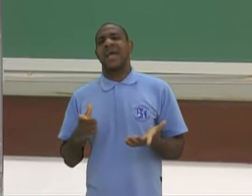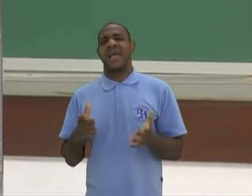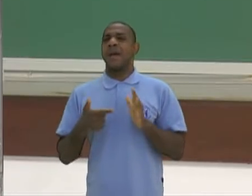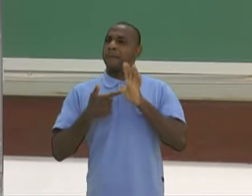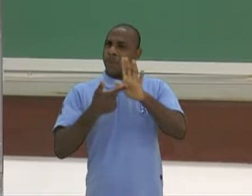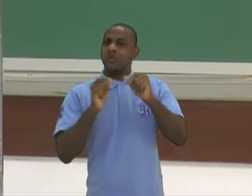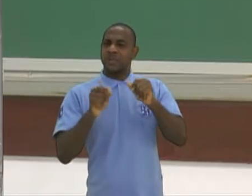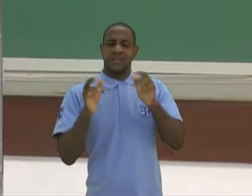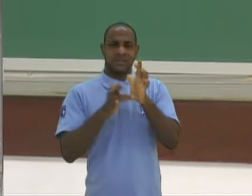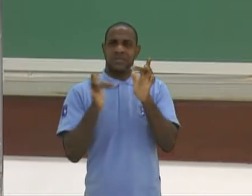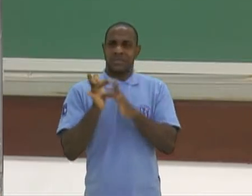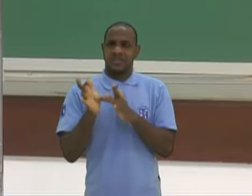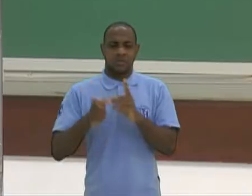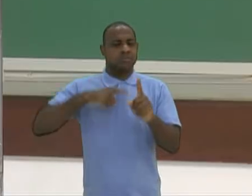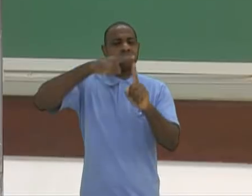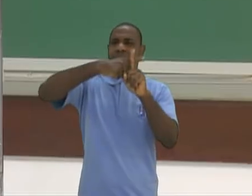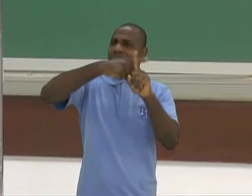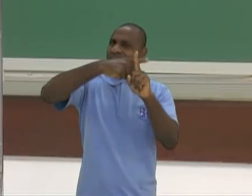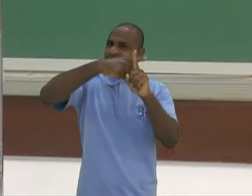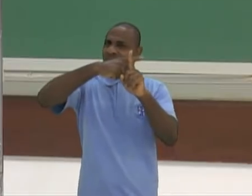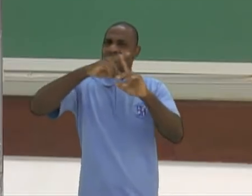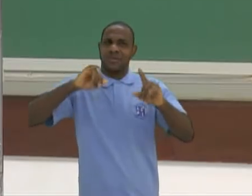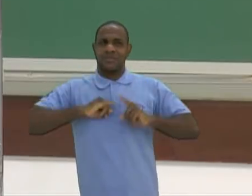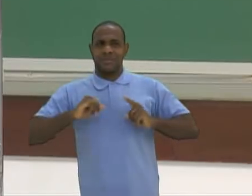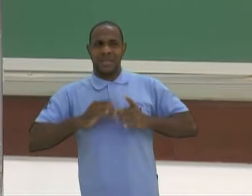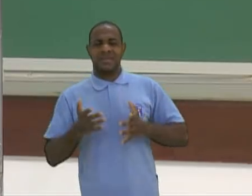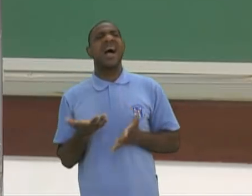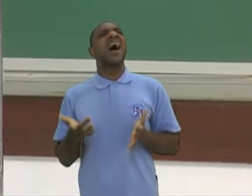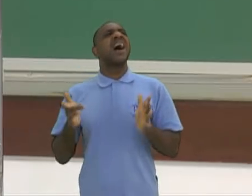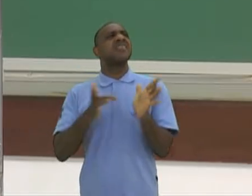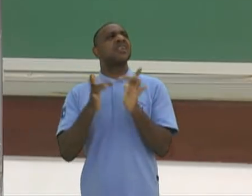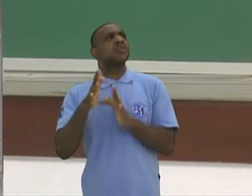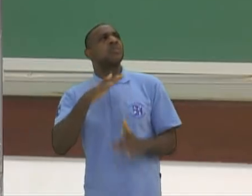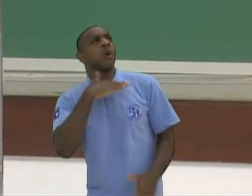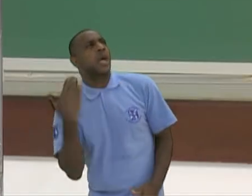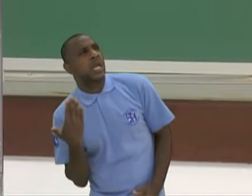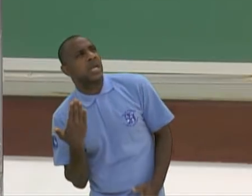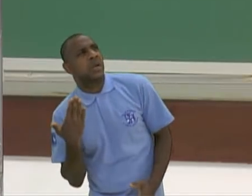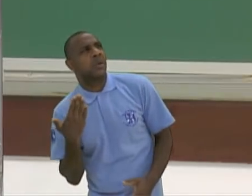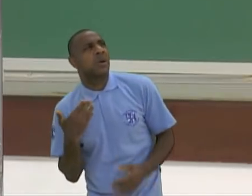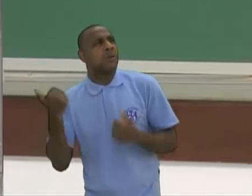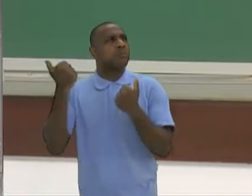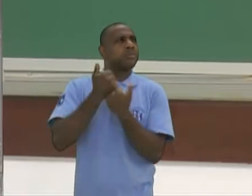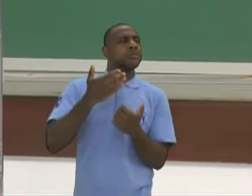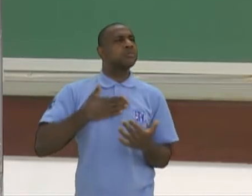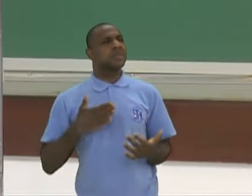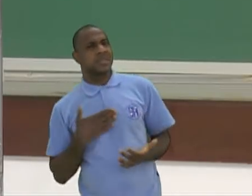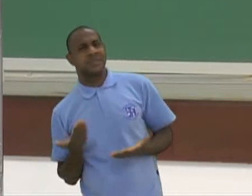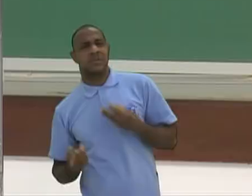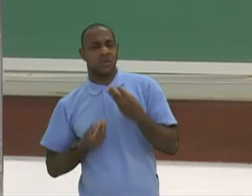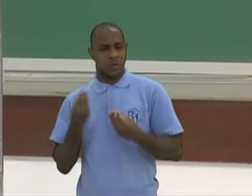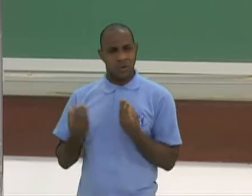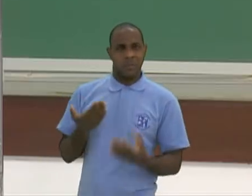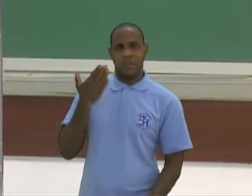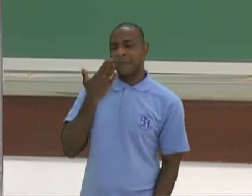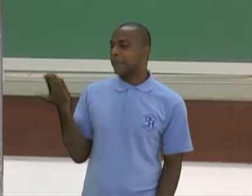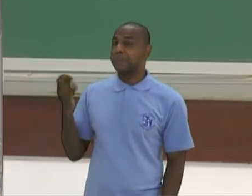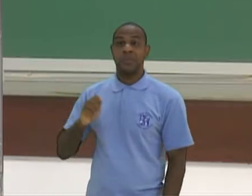na cruz, com uma imagem de sofrimento, de dor, morreu por nós. É uma outra forma de representar Jesus Cristo. E